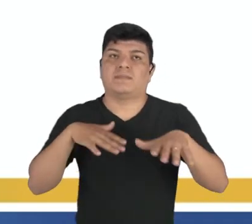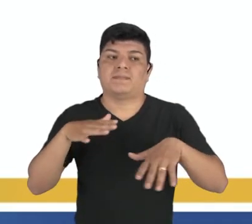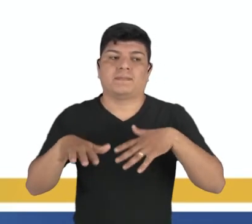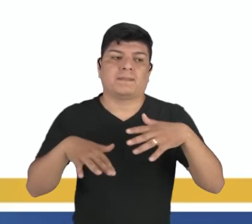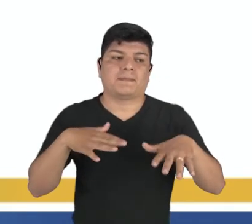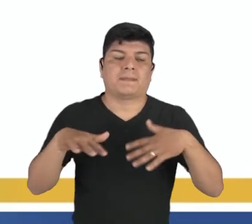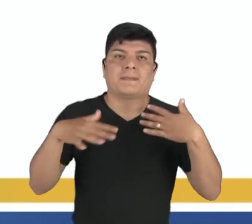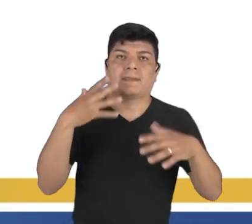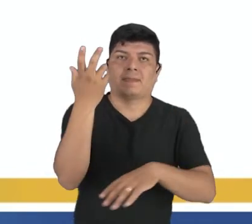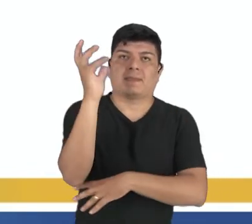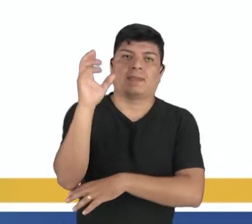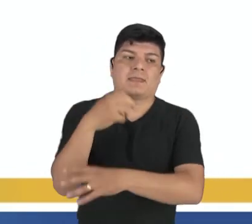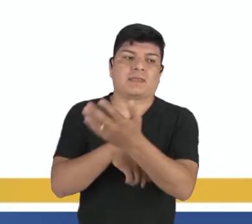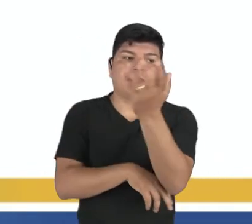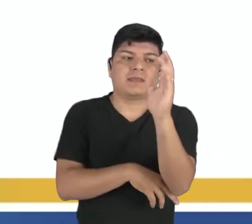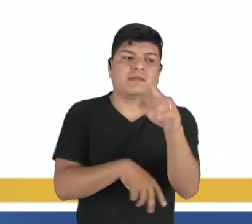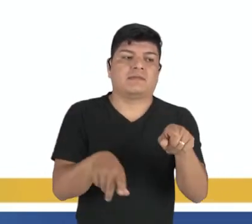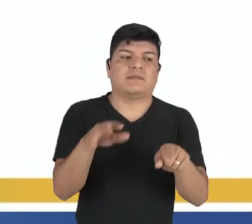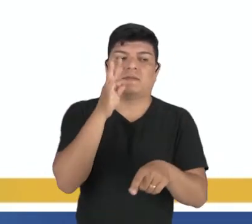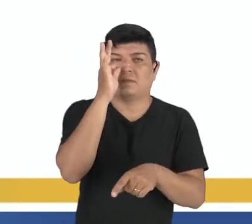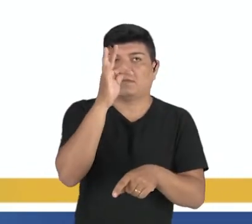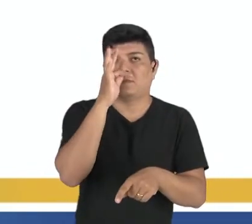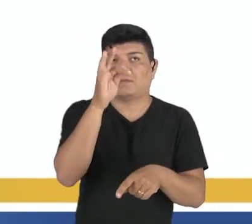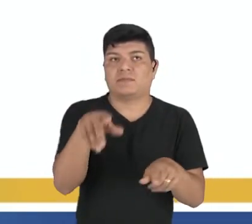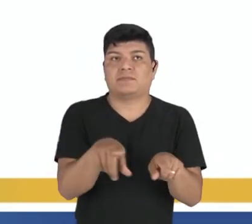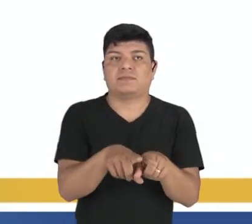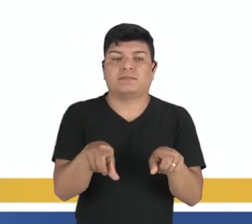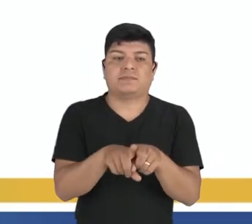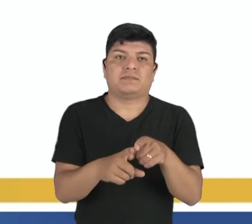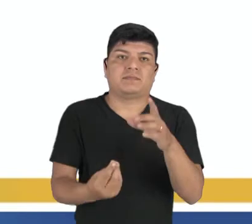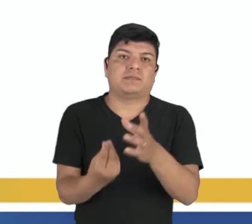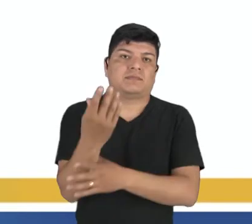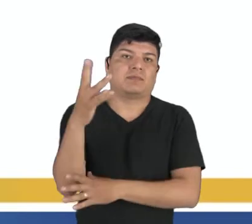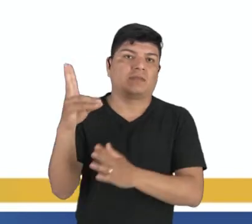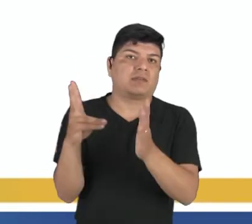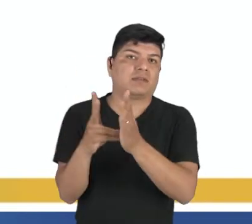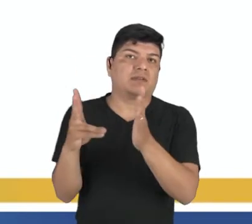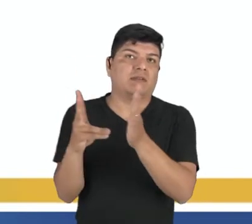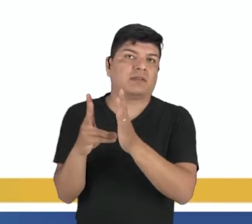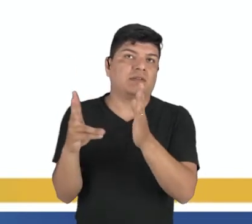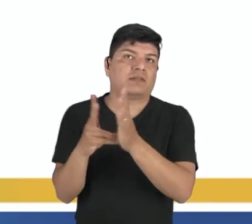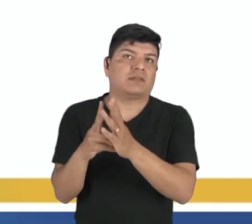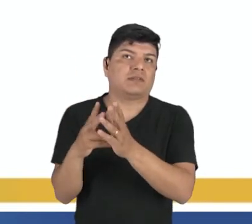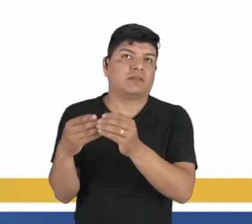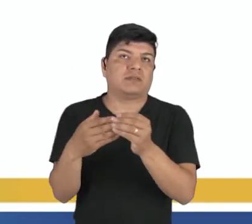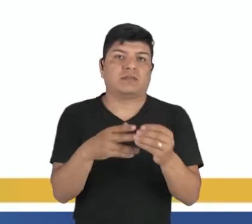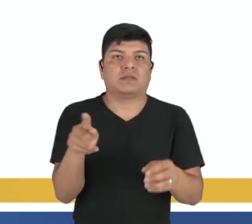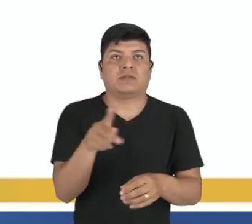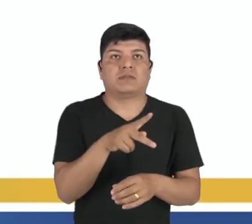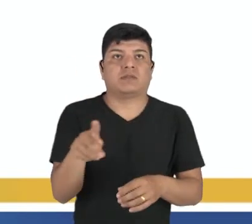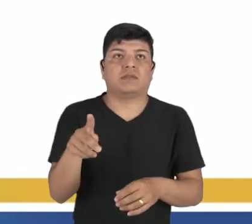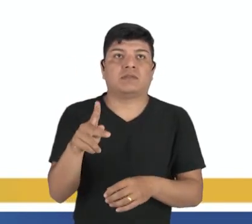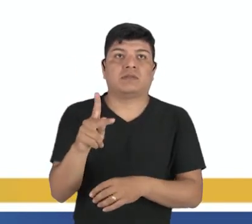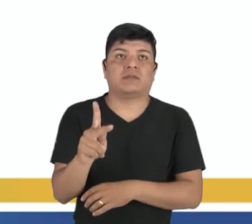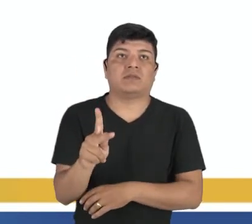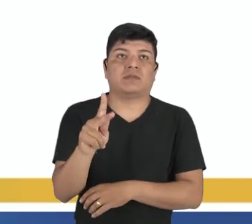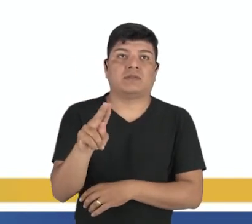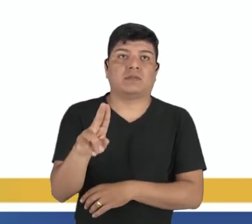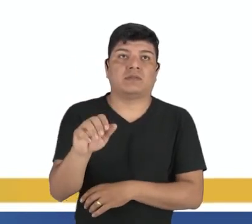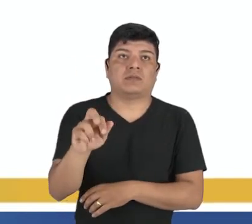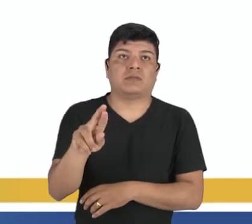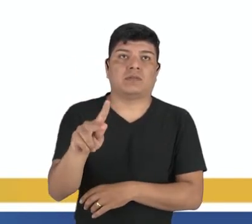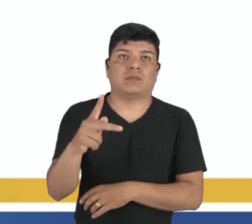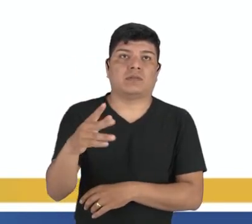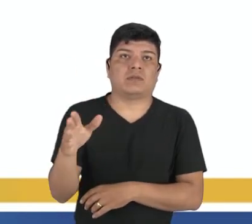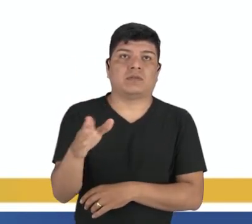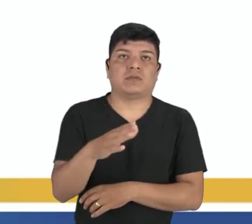fauna e na flora. Algumas danças de origens indígenas que o professor trouxe é o Quarupi, o Toré,